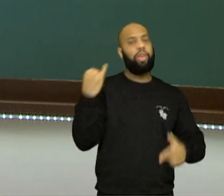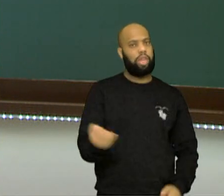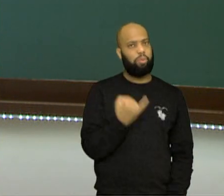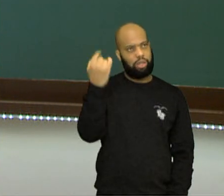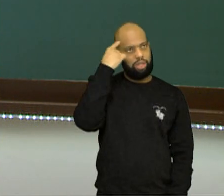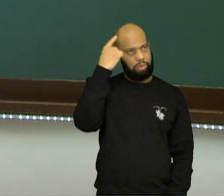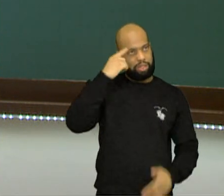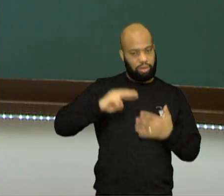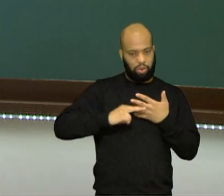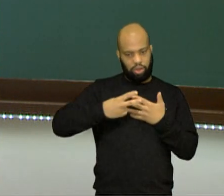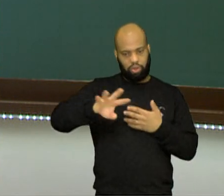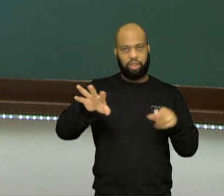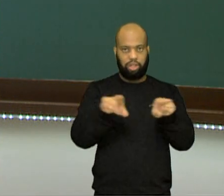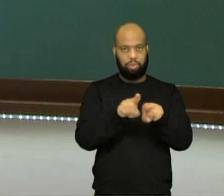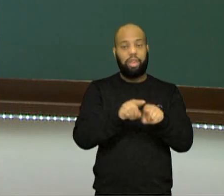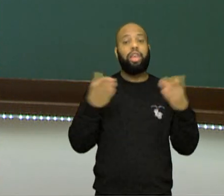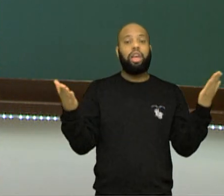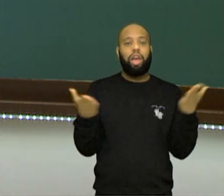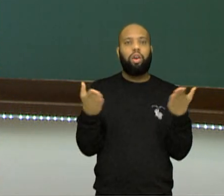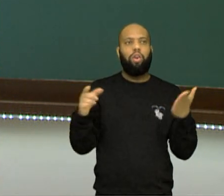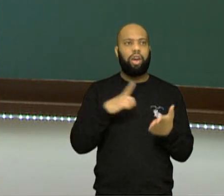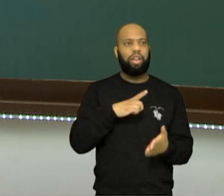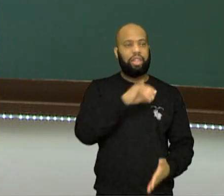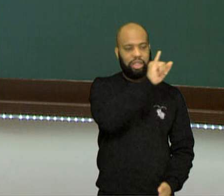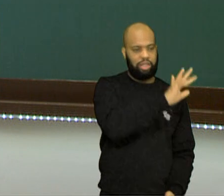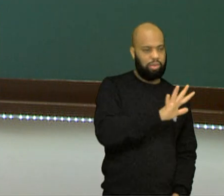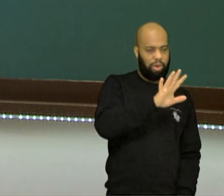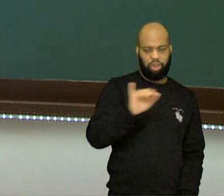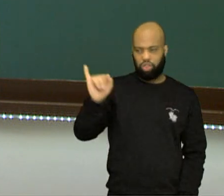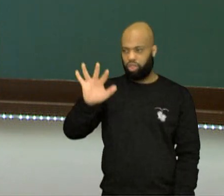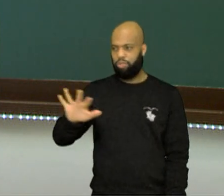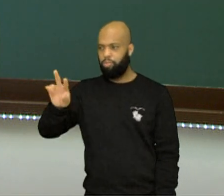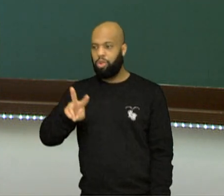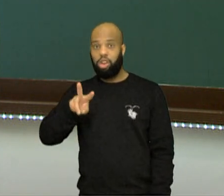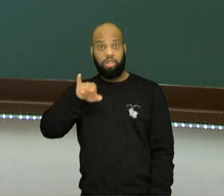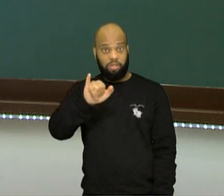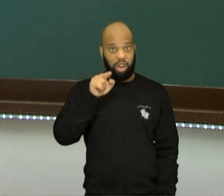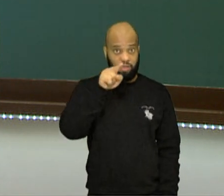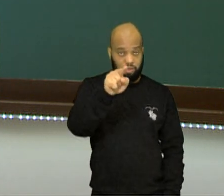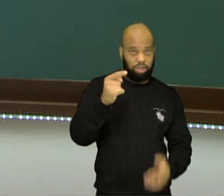consequências de tudo isso, né? E aí aqui duas imagens para a gente começar a